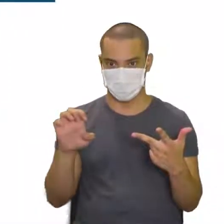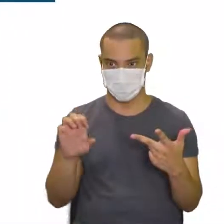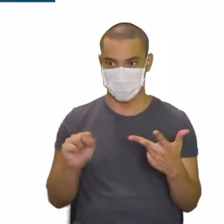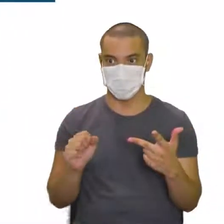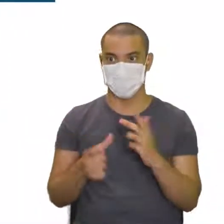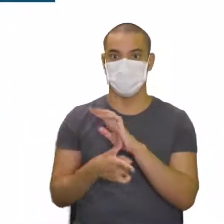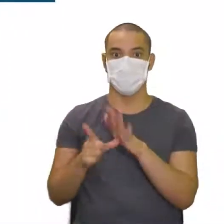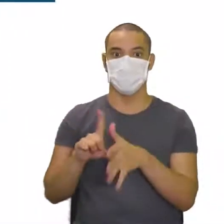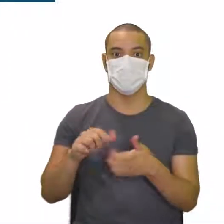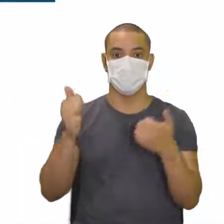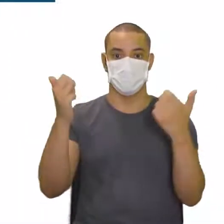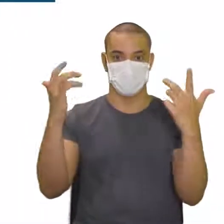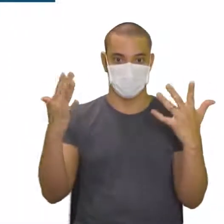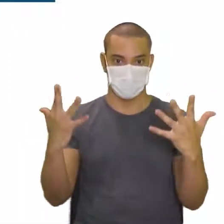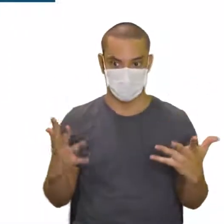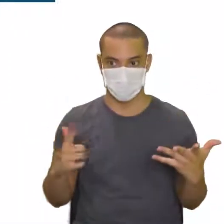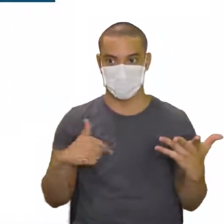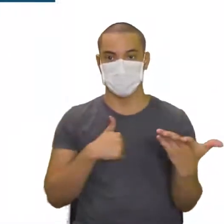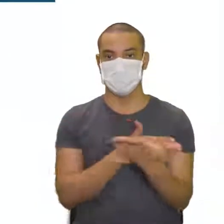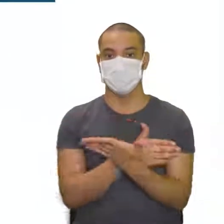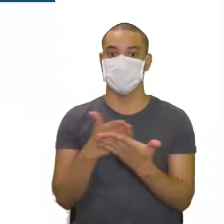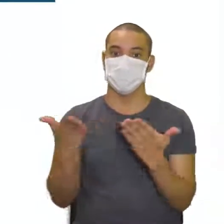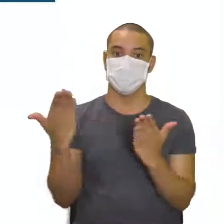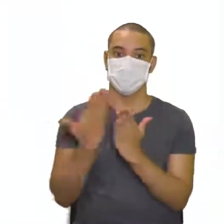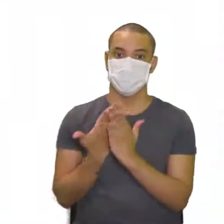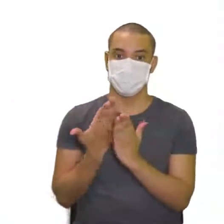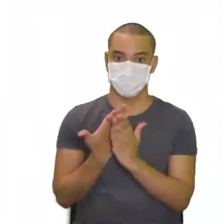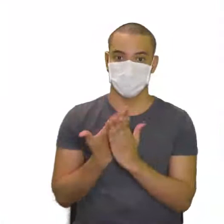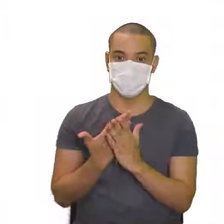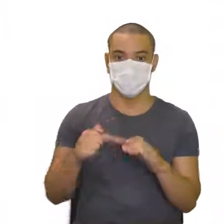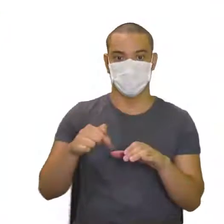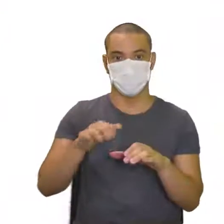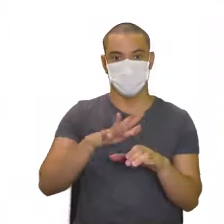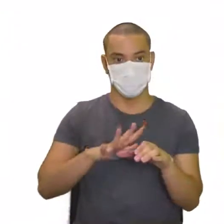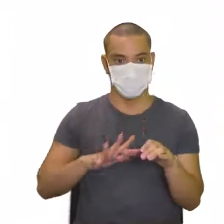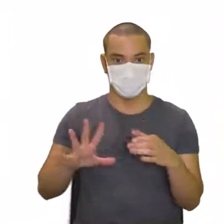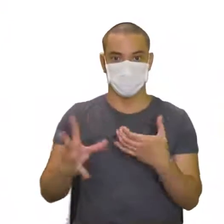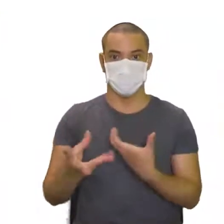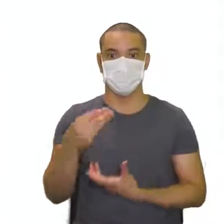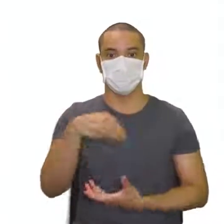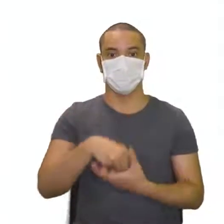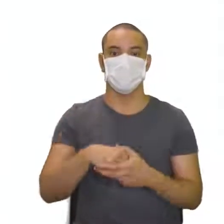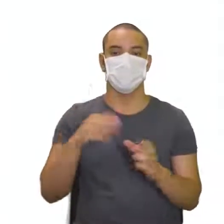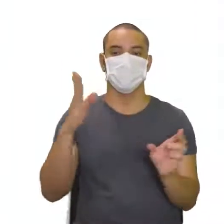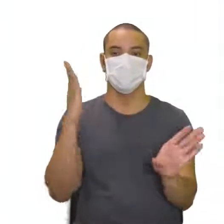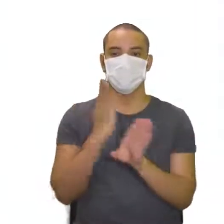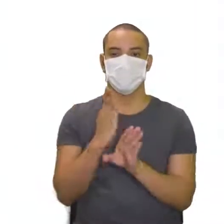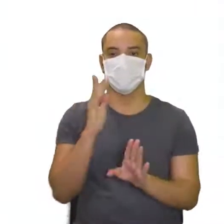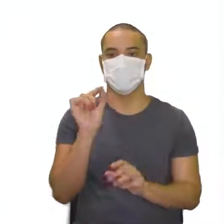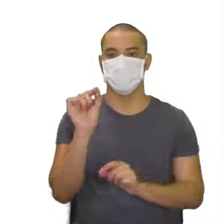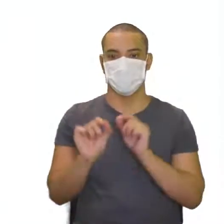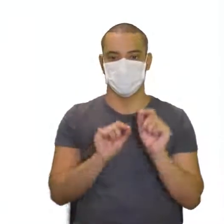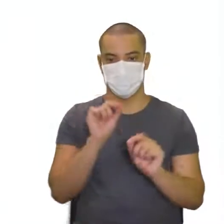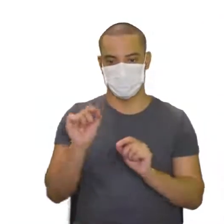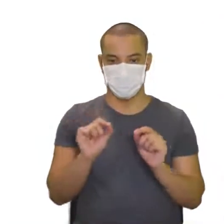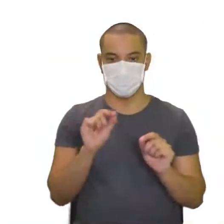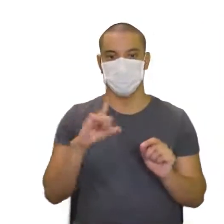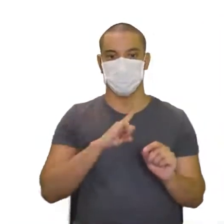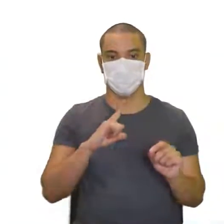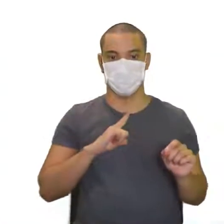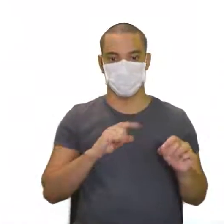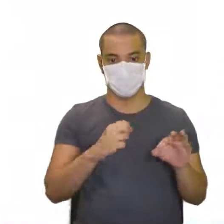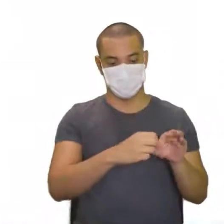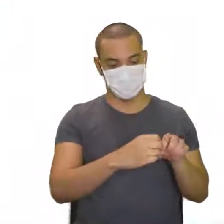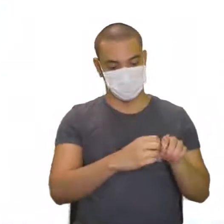vocês, nós vamos começar a estudar o campo magnético devido à passagem de corrente,